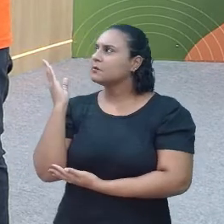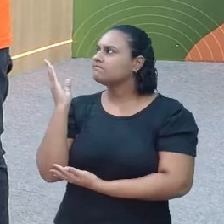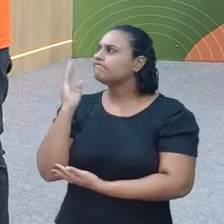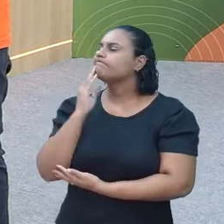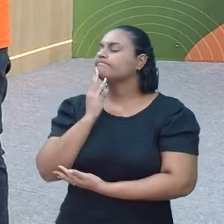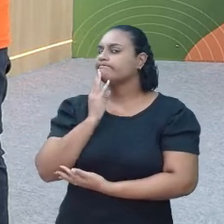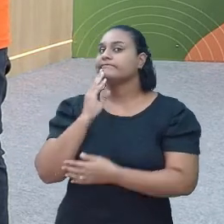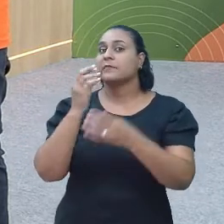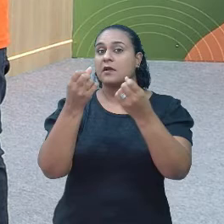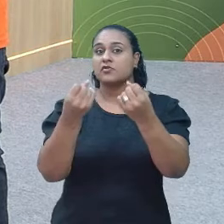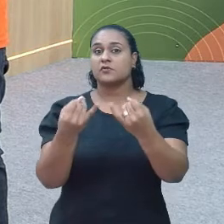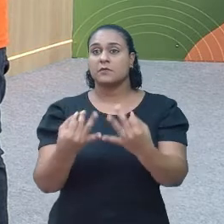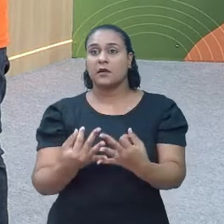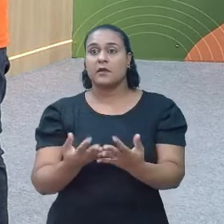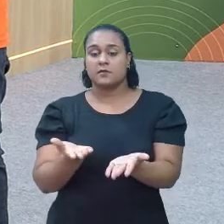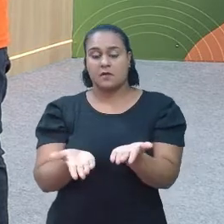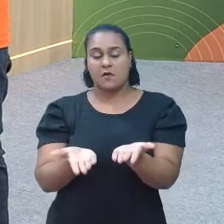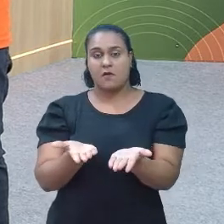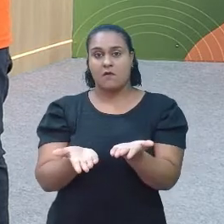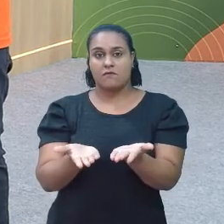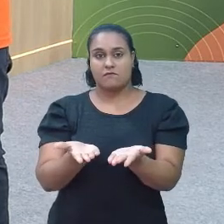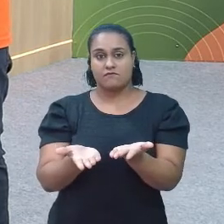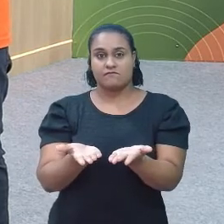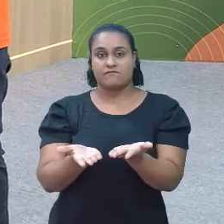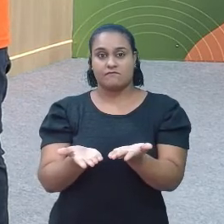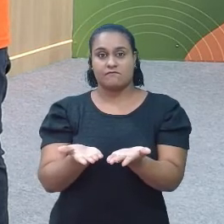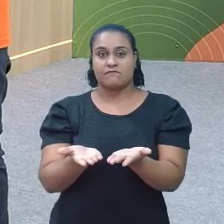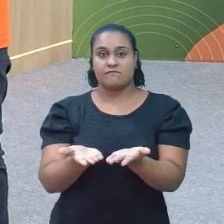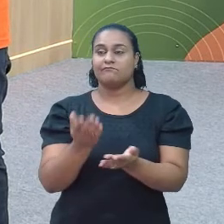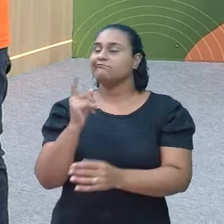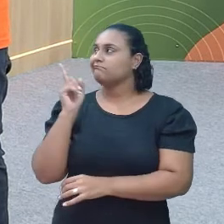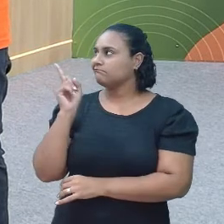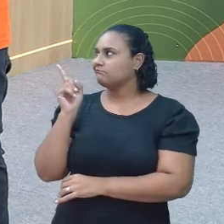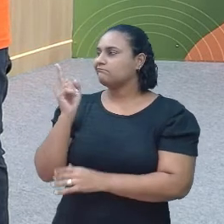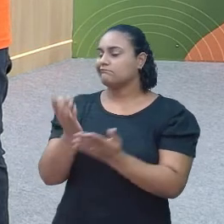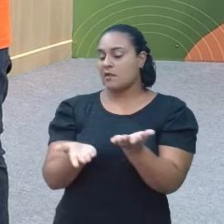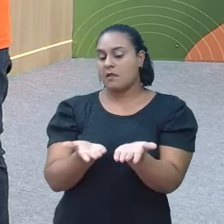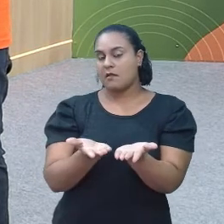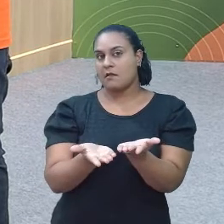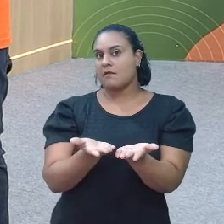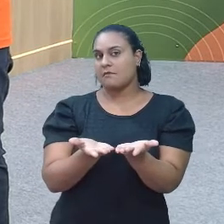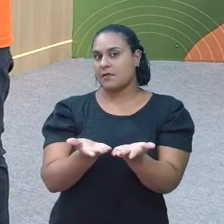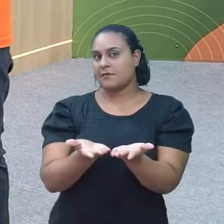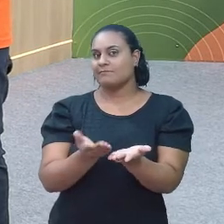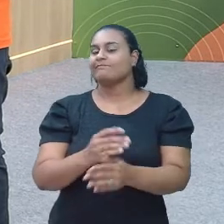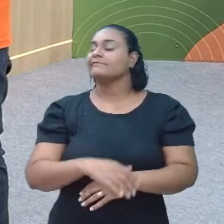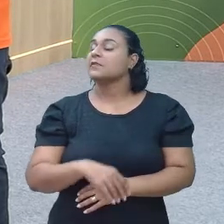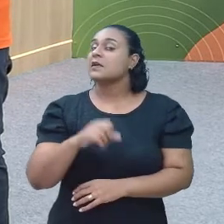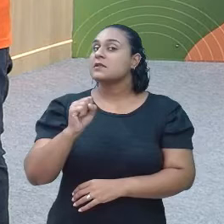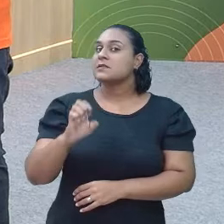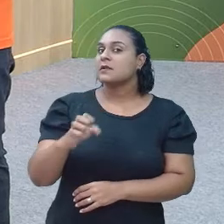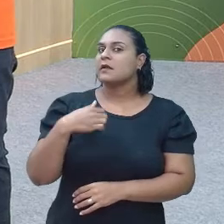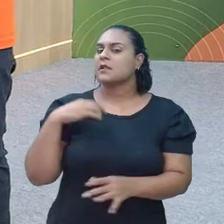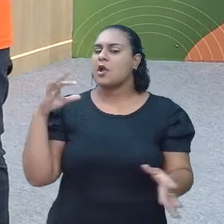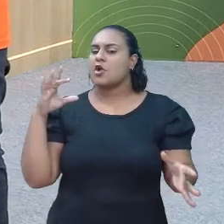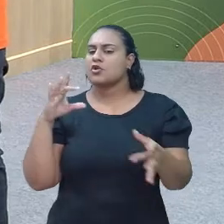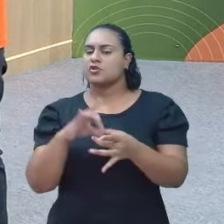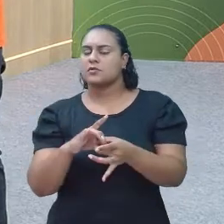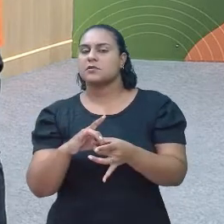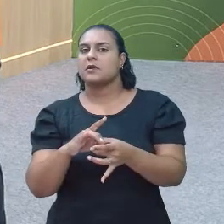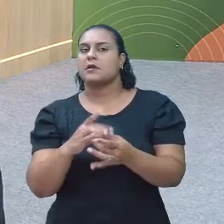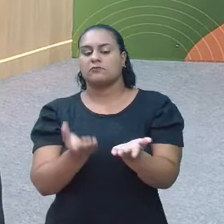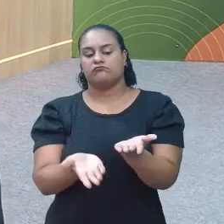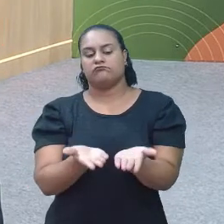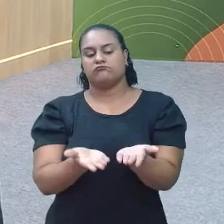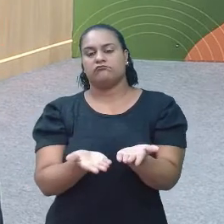a explicação delas é por conta do equilíbrio de uma balança de 2 pratos, se a gente está associando uma equação